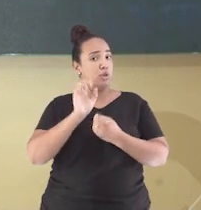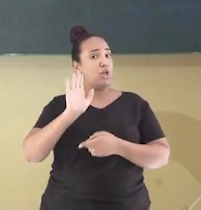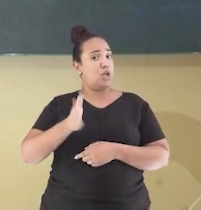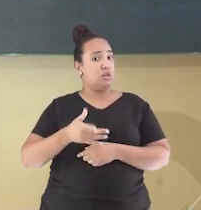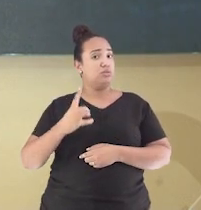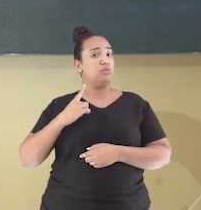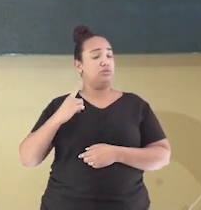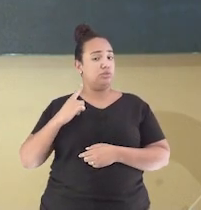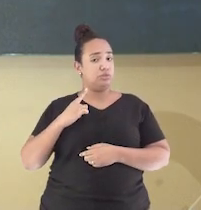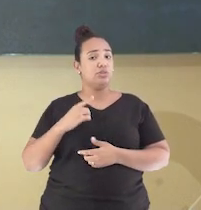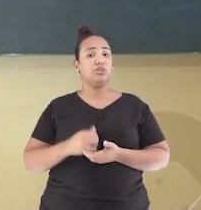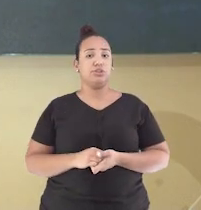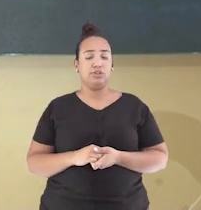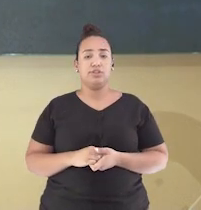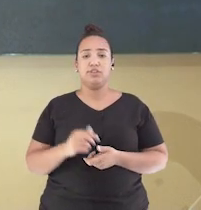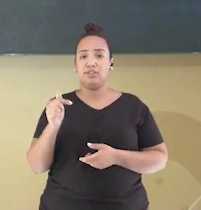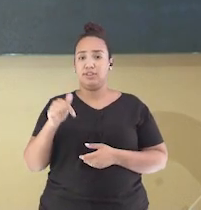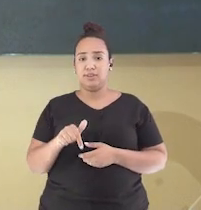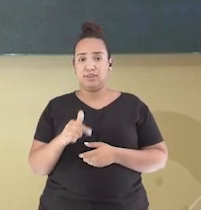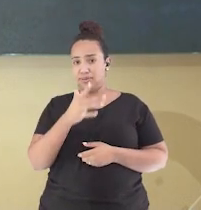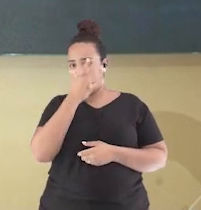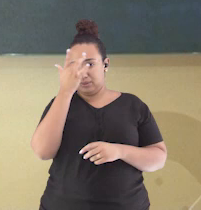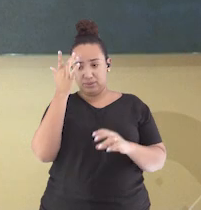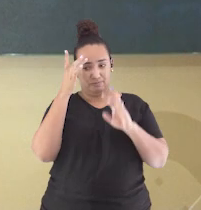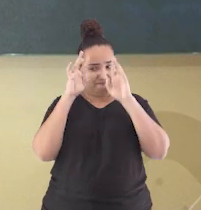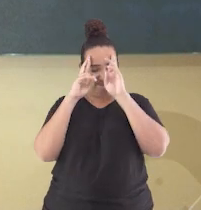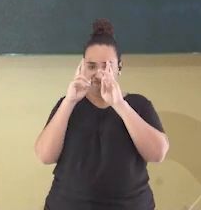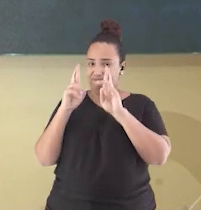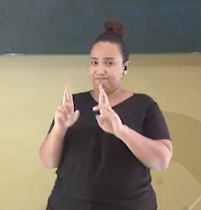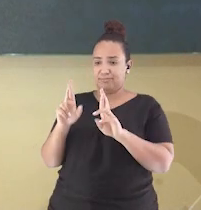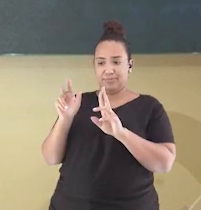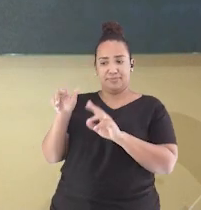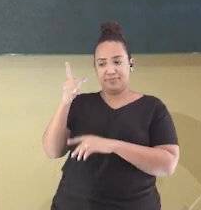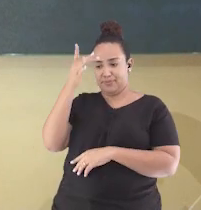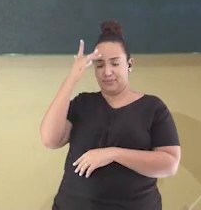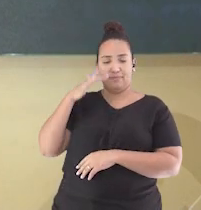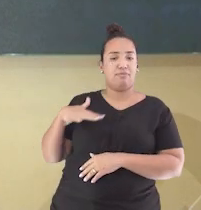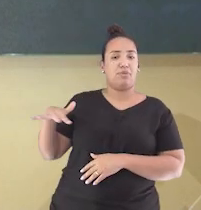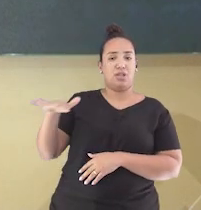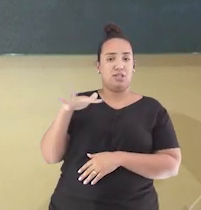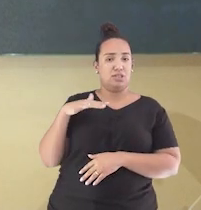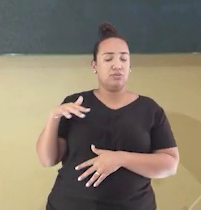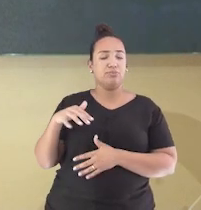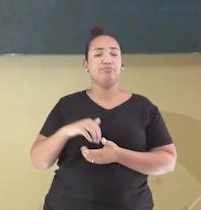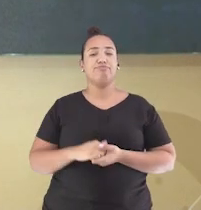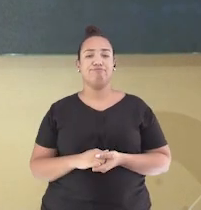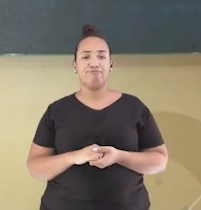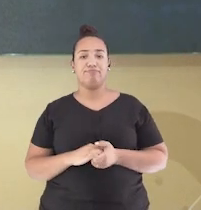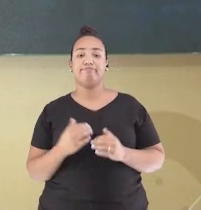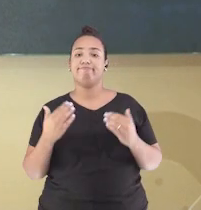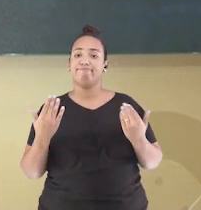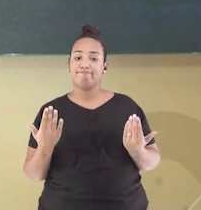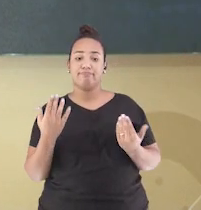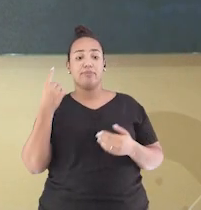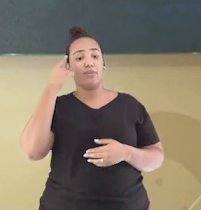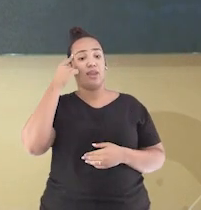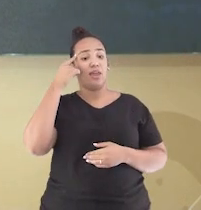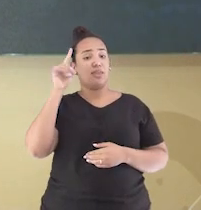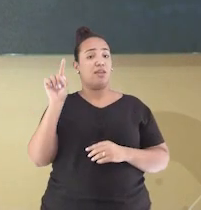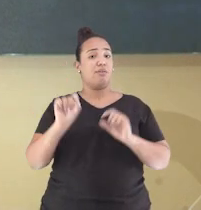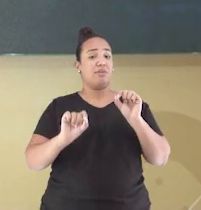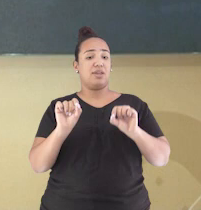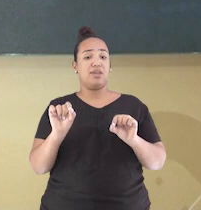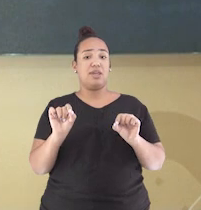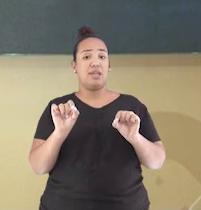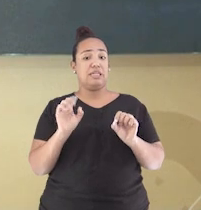descoberto? Porque aqui já haviam habitantes, cultura, sociedade e todo um modo de viver bem formado que não